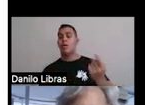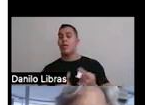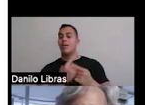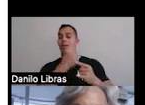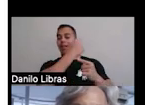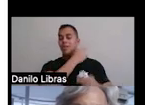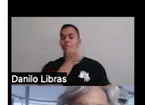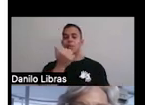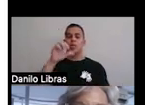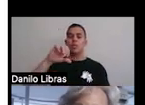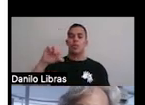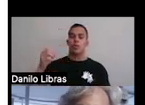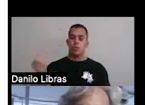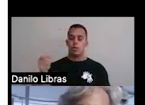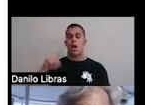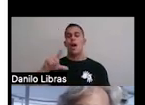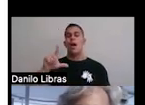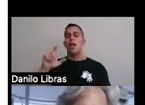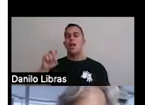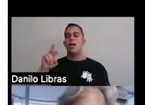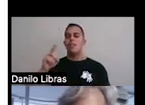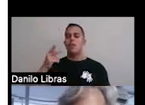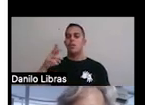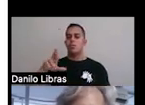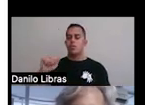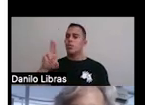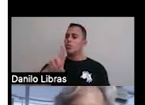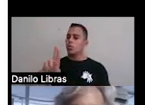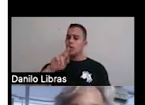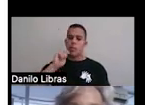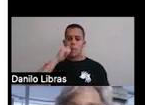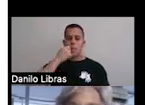essa é a levedura que a gente usa para fazer pão, para fermentação, né?